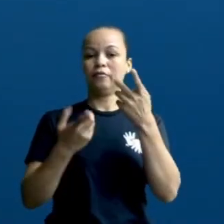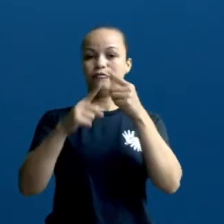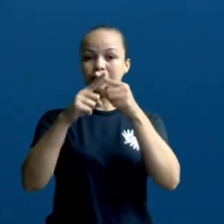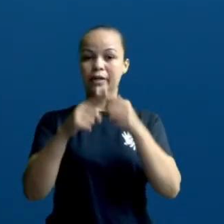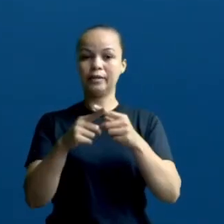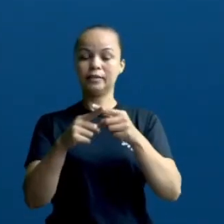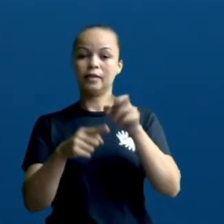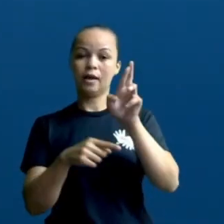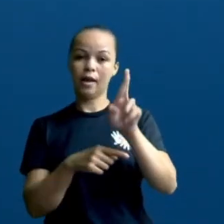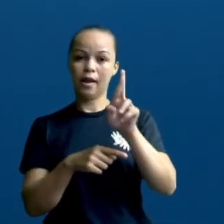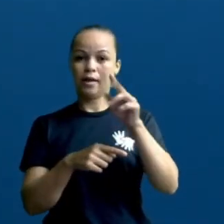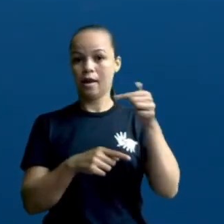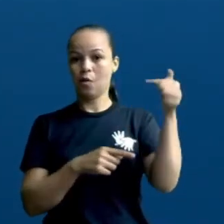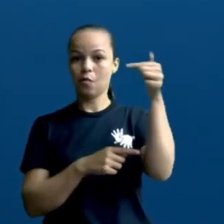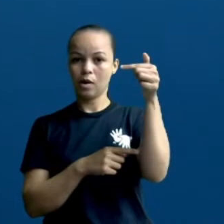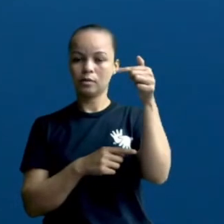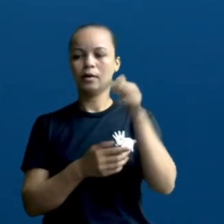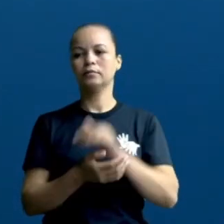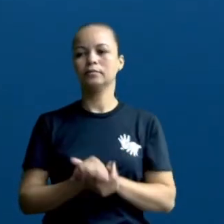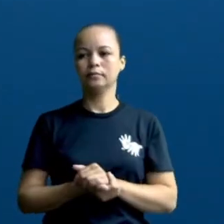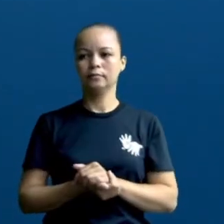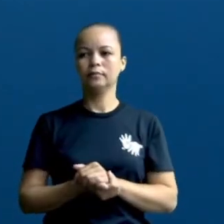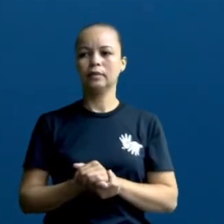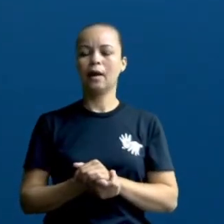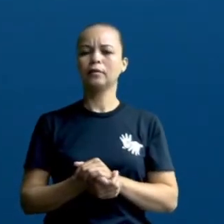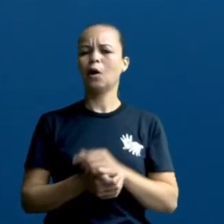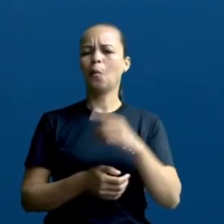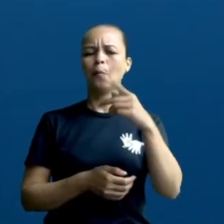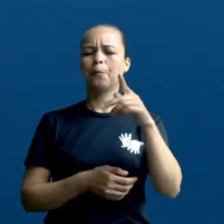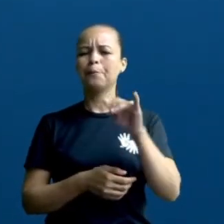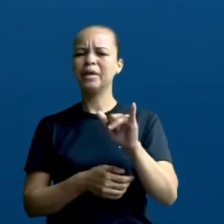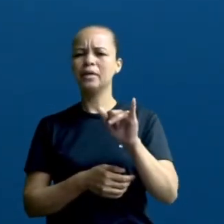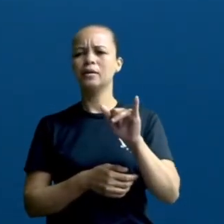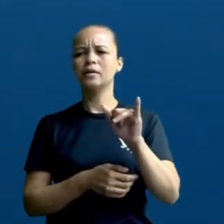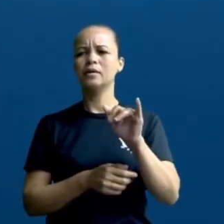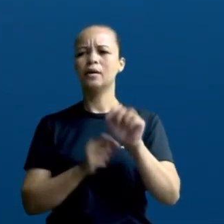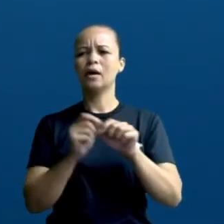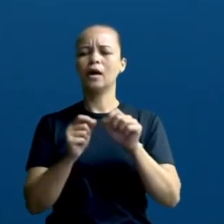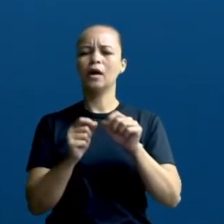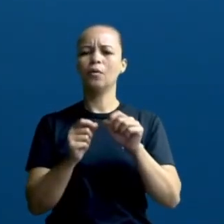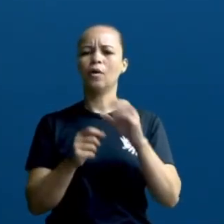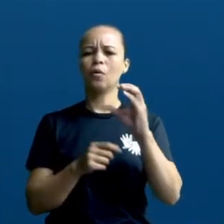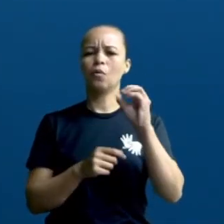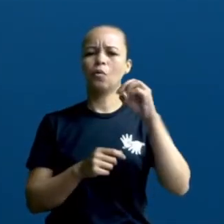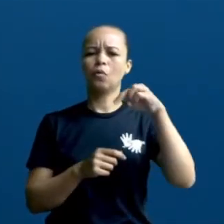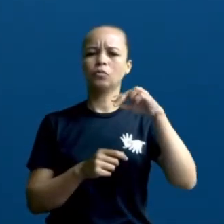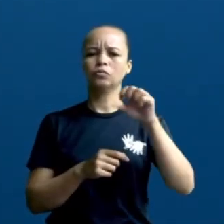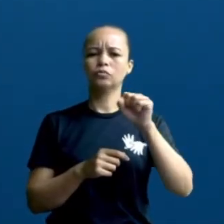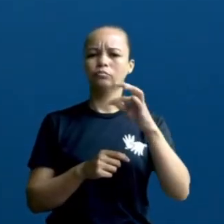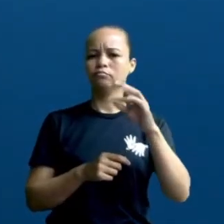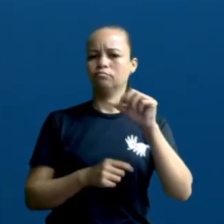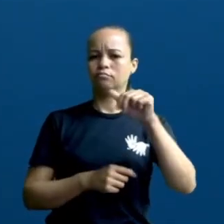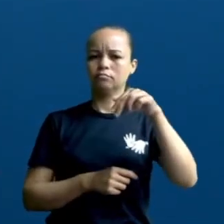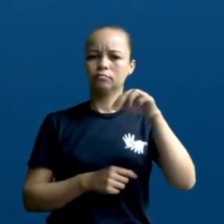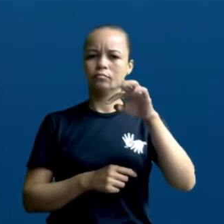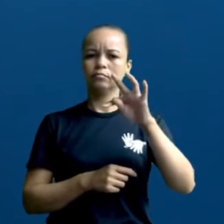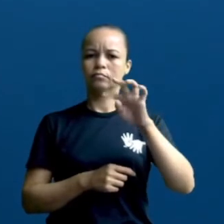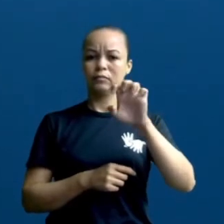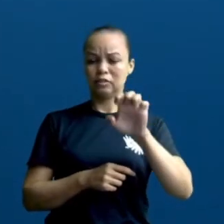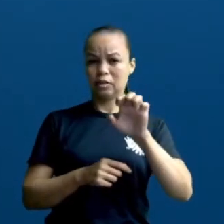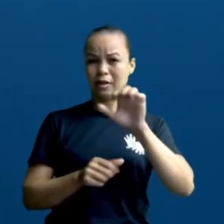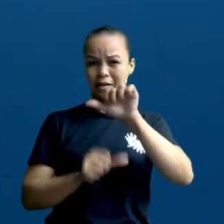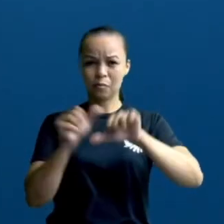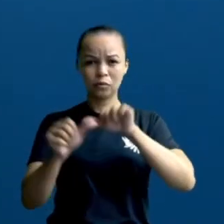quadrado. Lembrando, quem é π? Π é uma constante que não vai mudar, tá certo? Ela é um